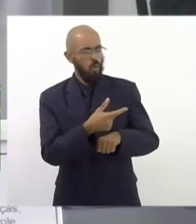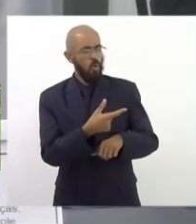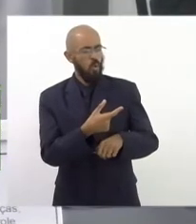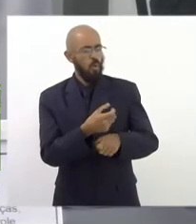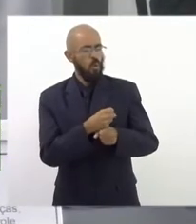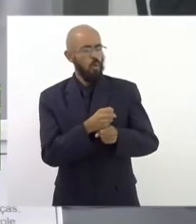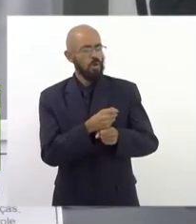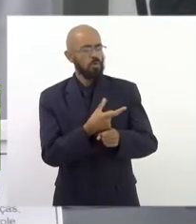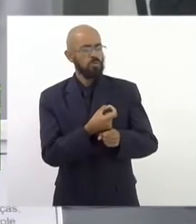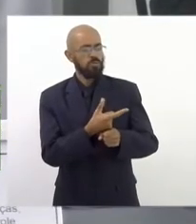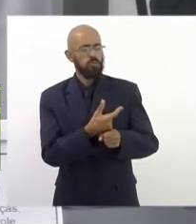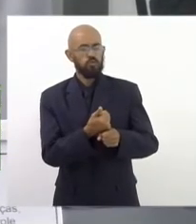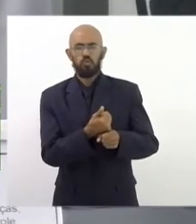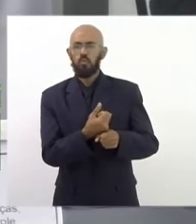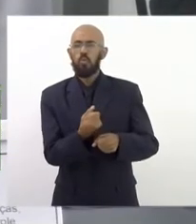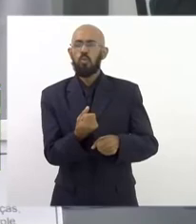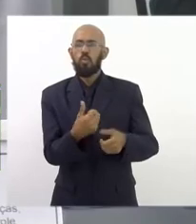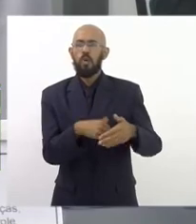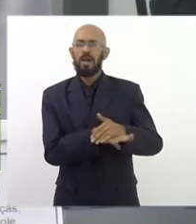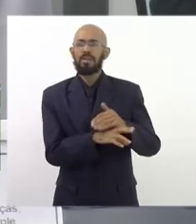bi, 6,5?